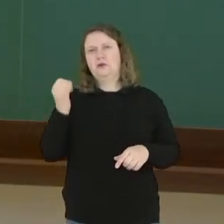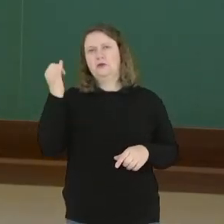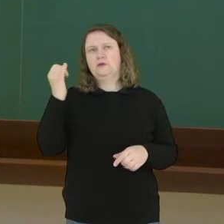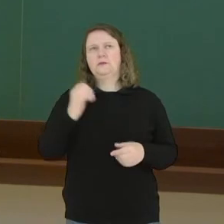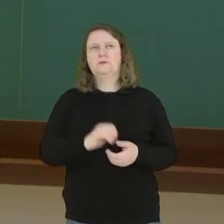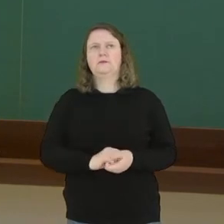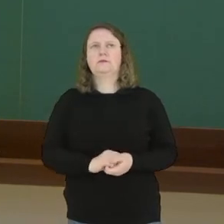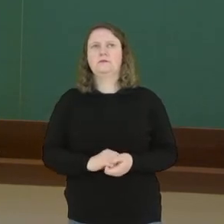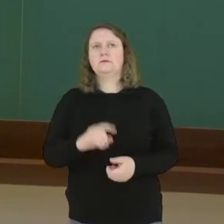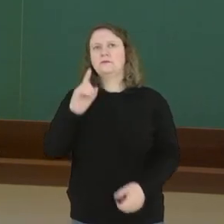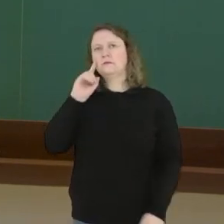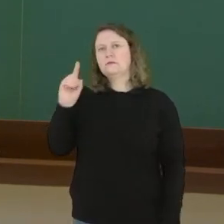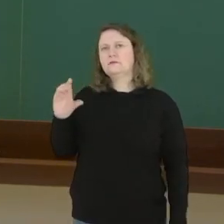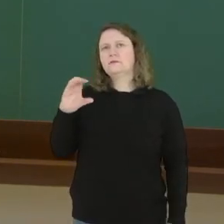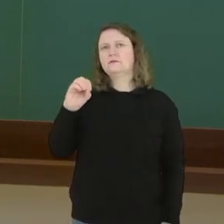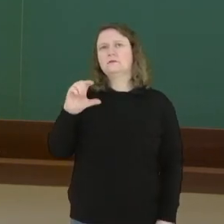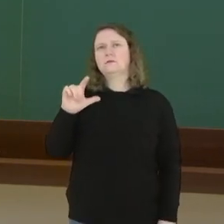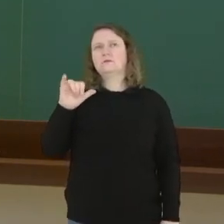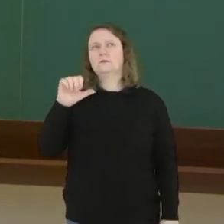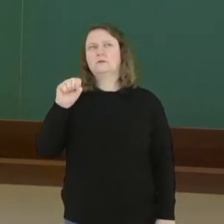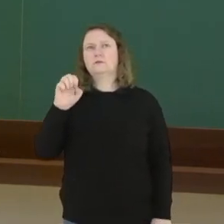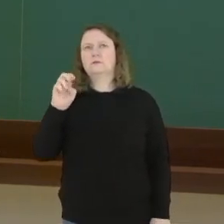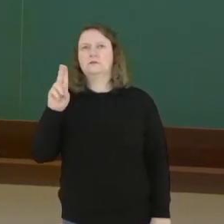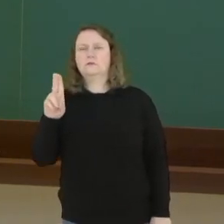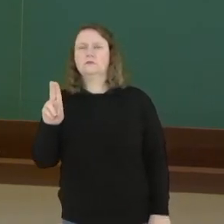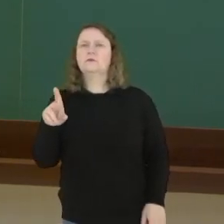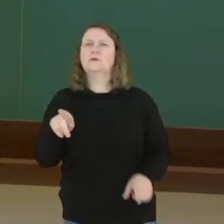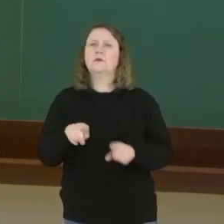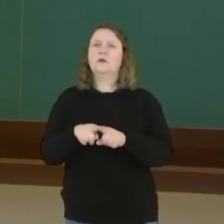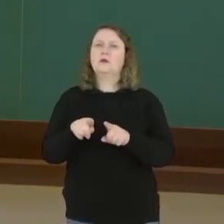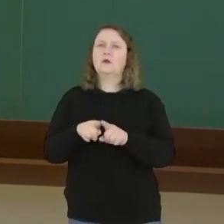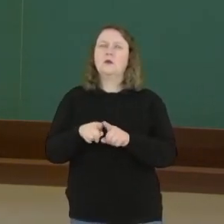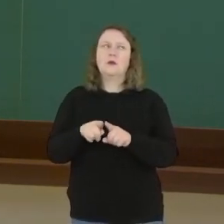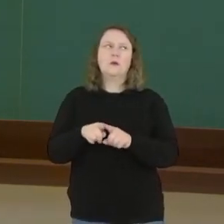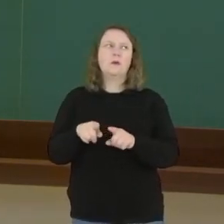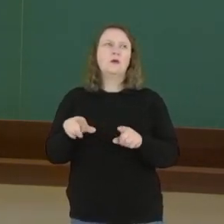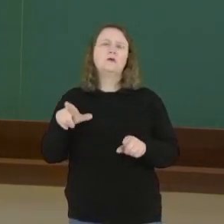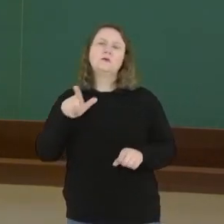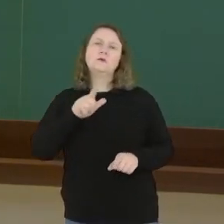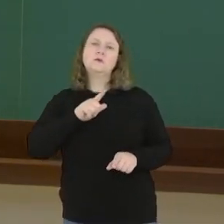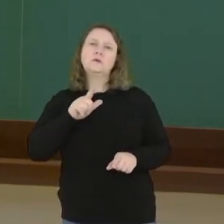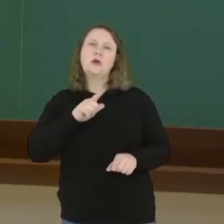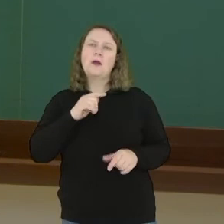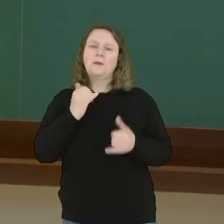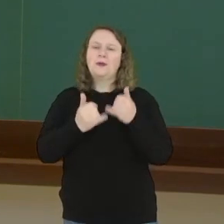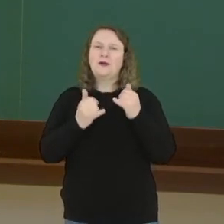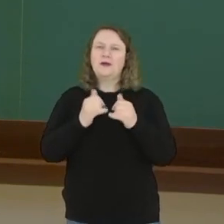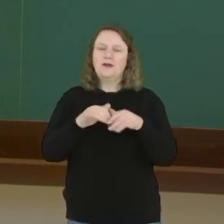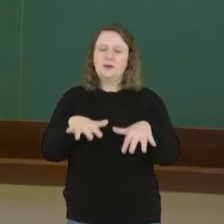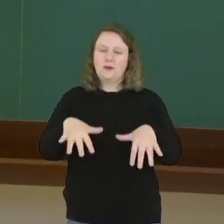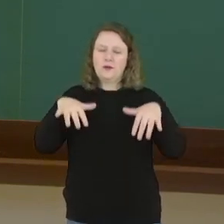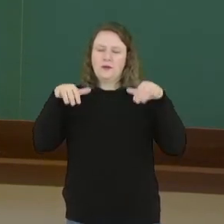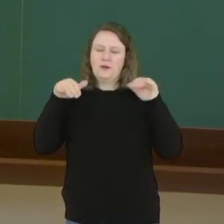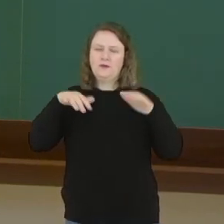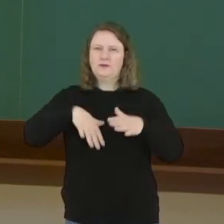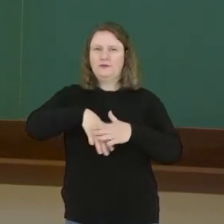em Coliseu, olha quem tá aqui! Meus amigos, o Maracanã da Roma Antiga,